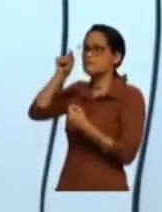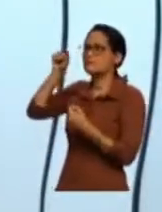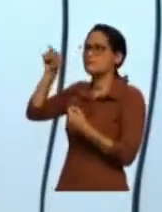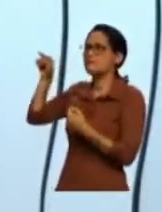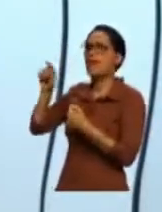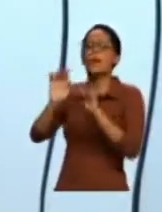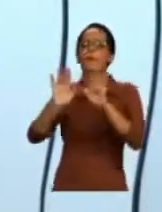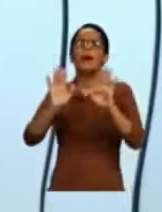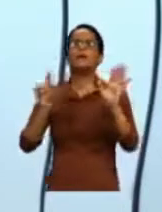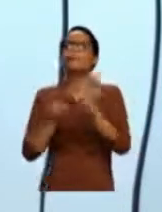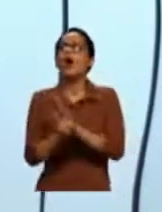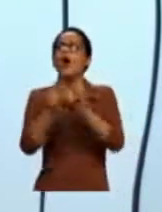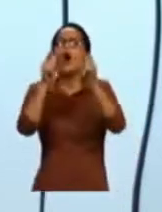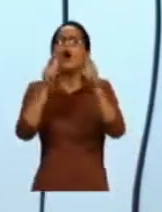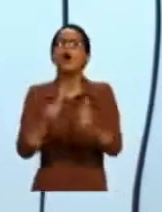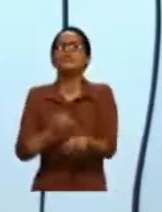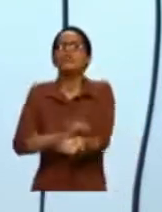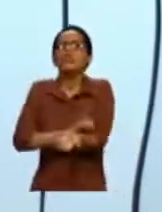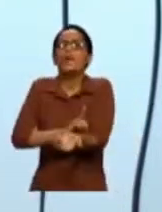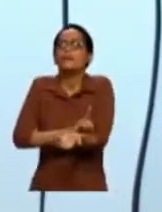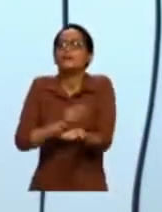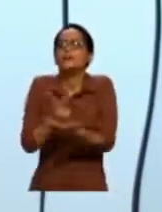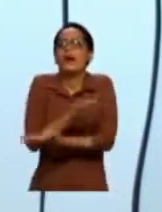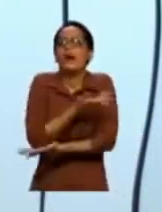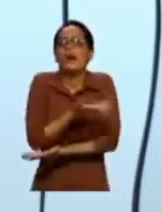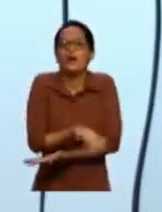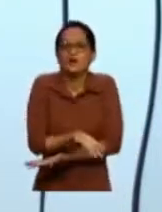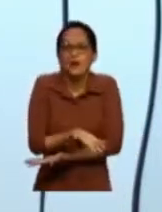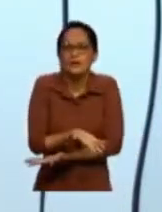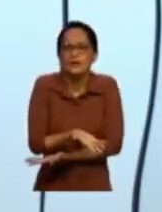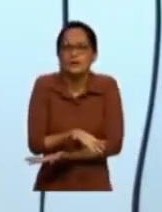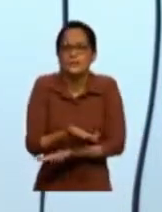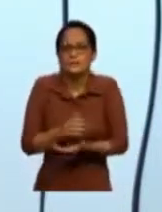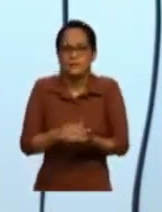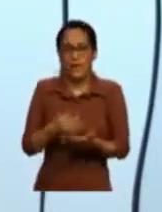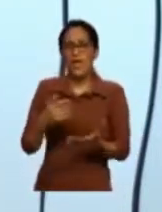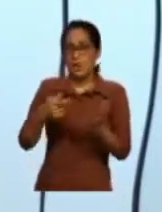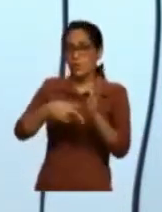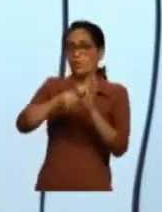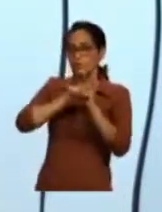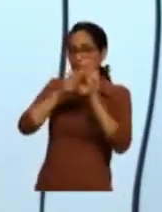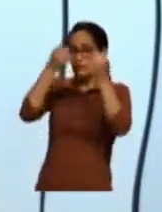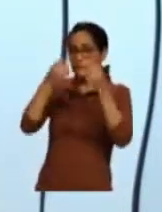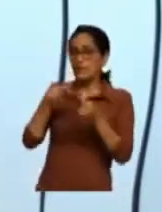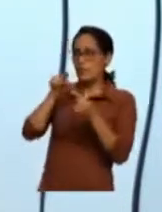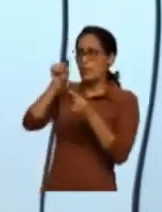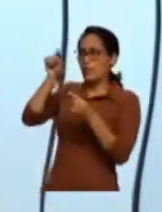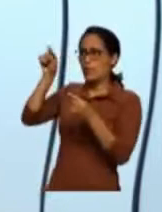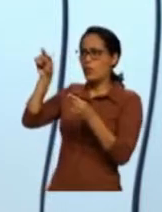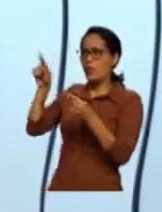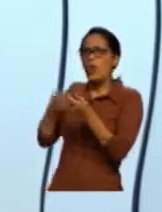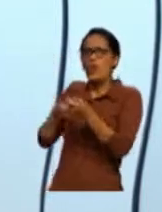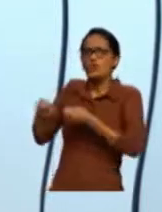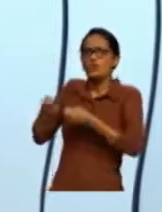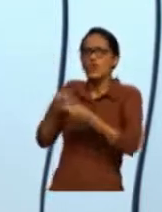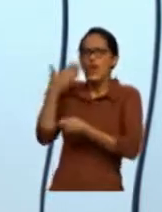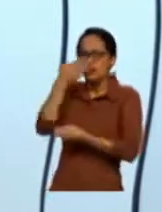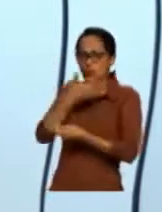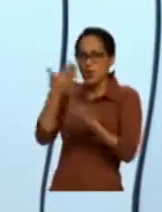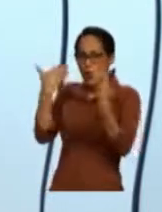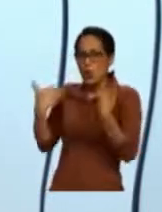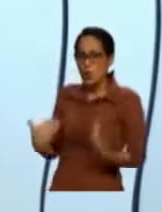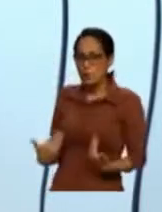está nisso? Explicando aqui, então, como que ocorre esse controle da glicose no nosso corpo, vem o